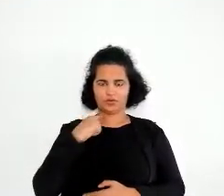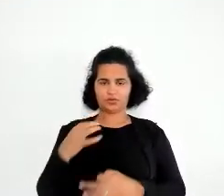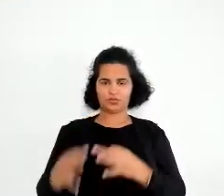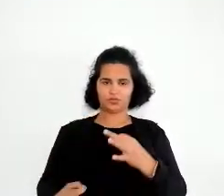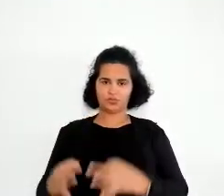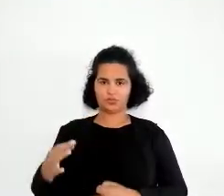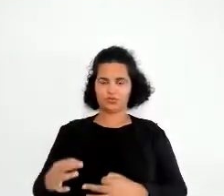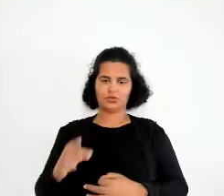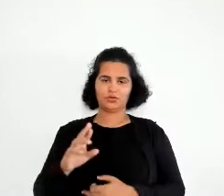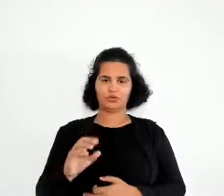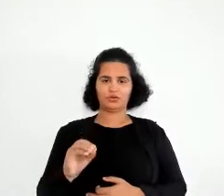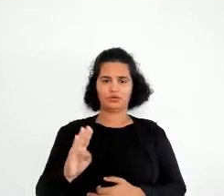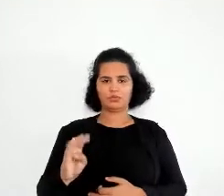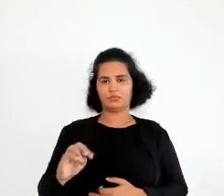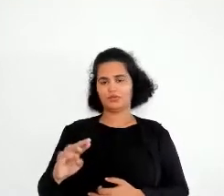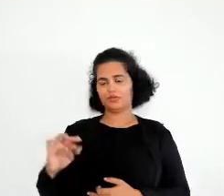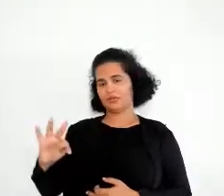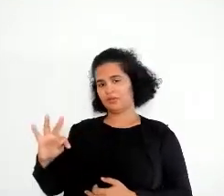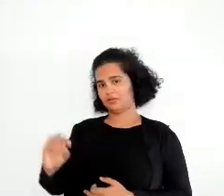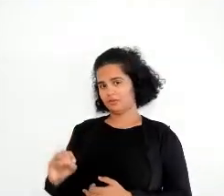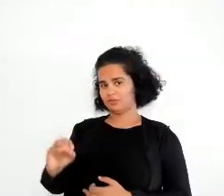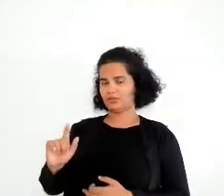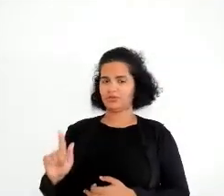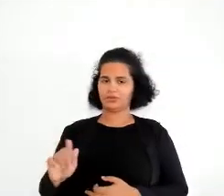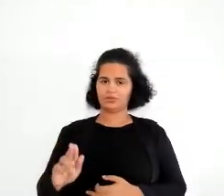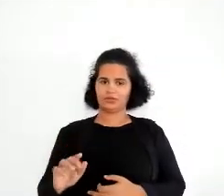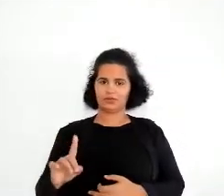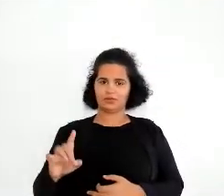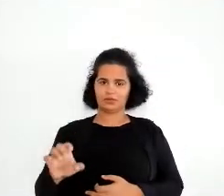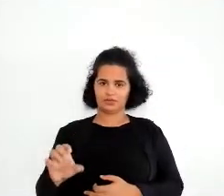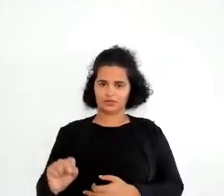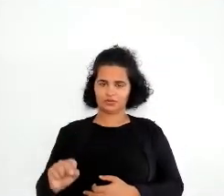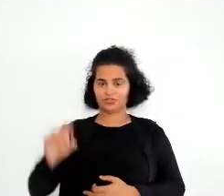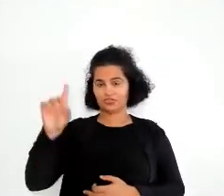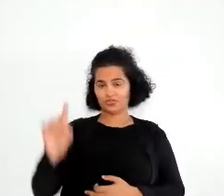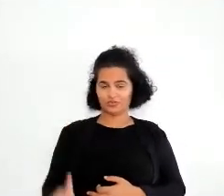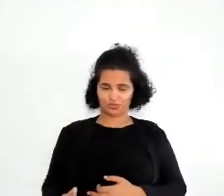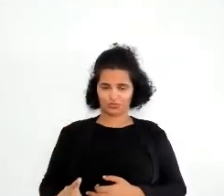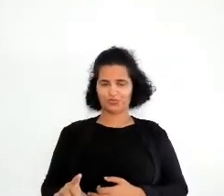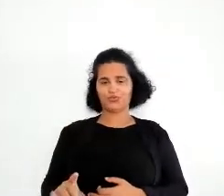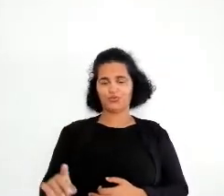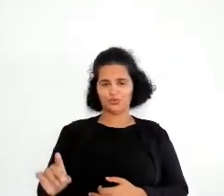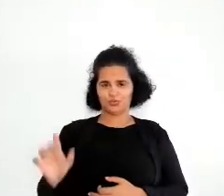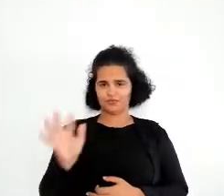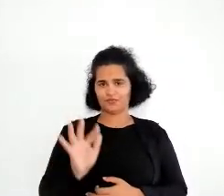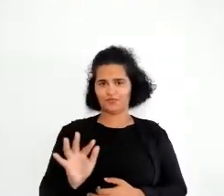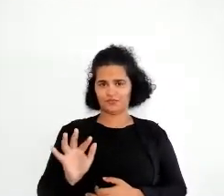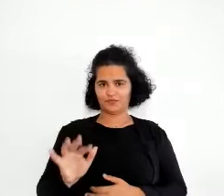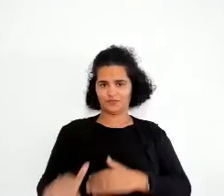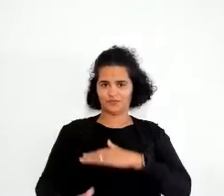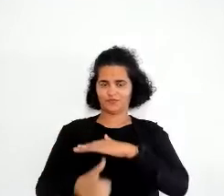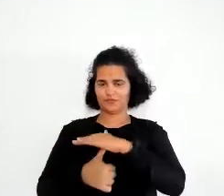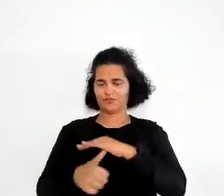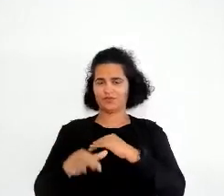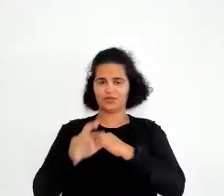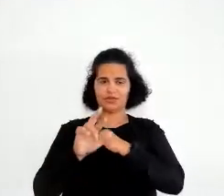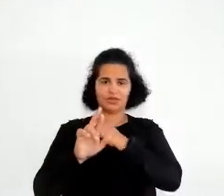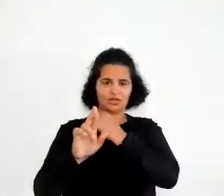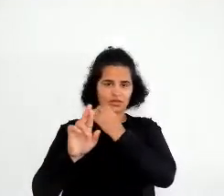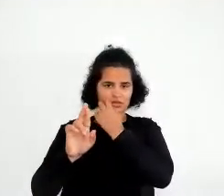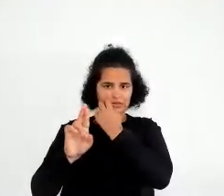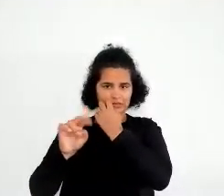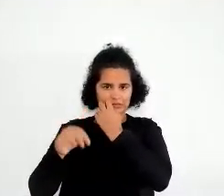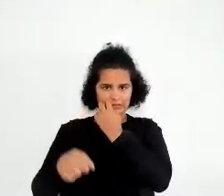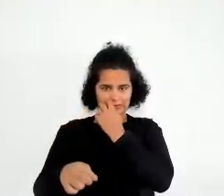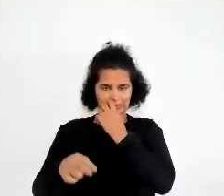Guedes. Também registramos a presença do diretor do Foro da Justiça Federal do Rio Grande do Norte, juiz federal Carlos Wagner